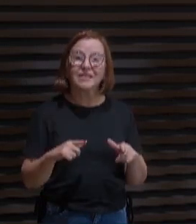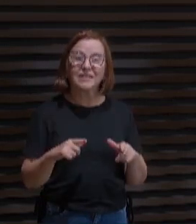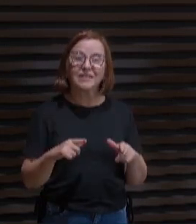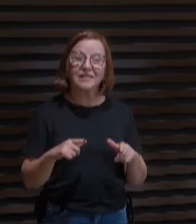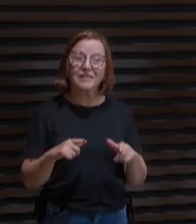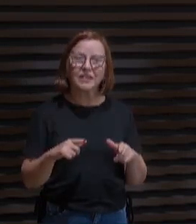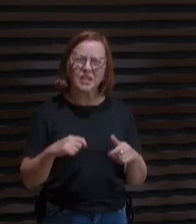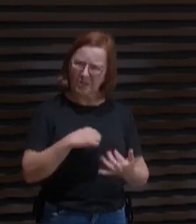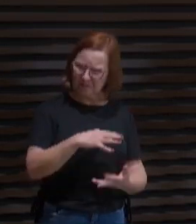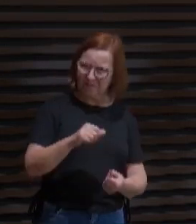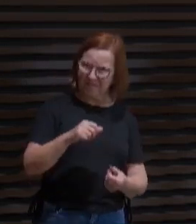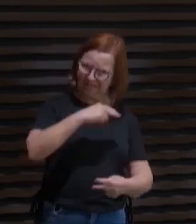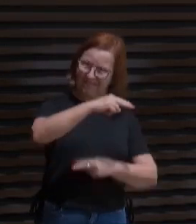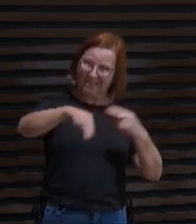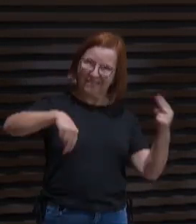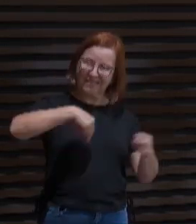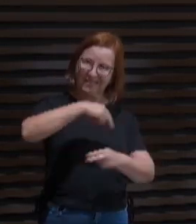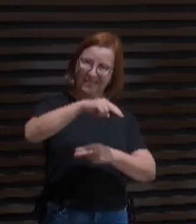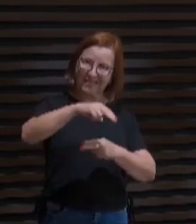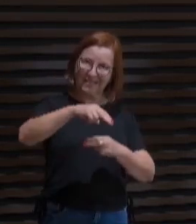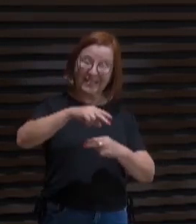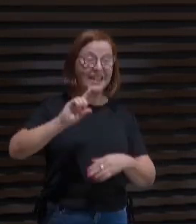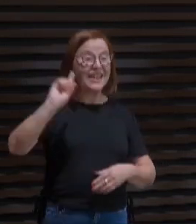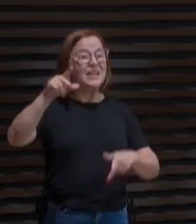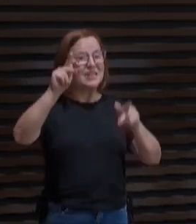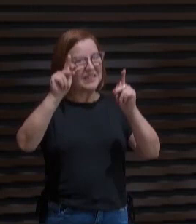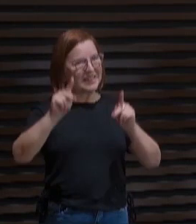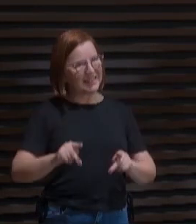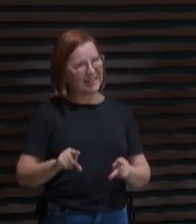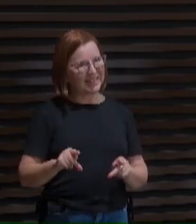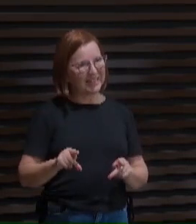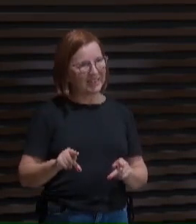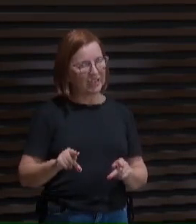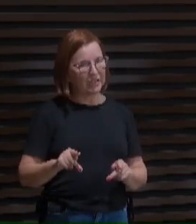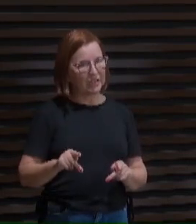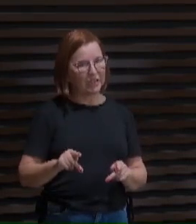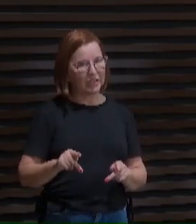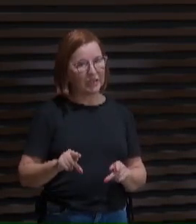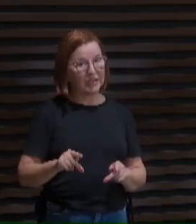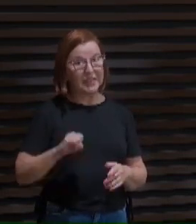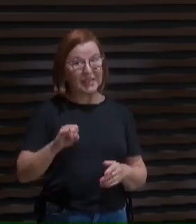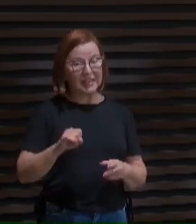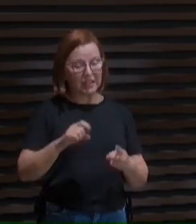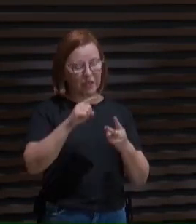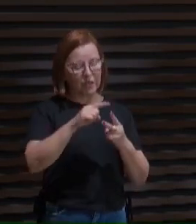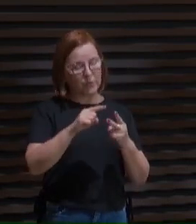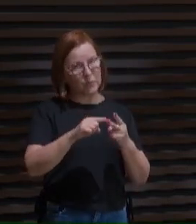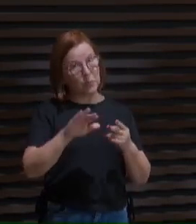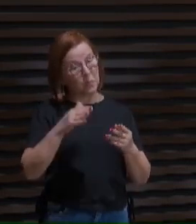No mundo, no universo. Deus é presente onde 2 ou 3 estiverem reunidos no nome